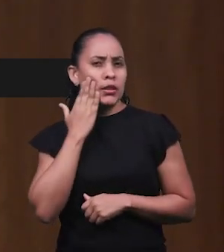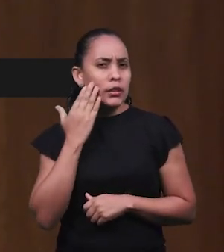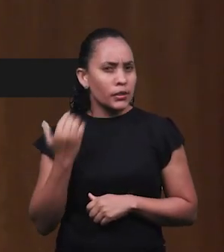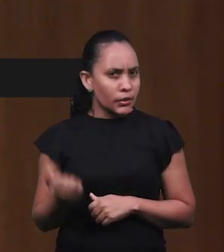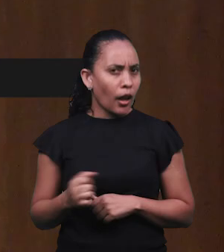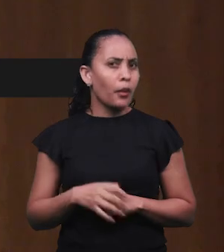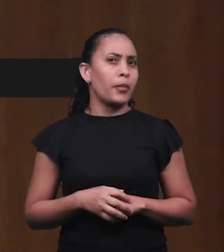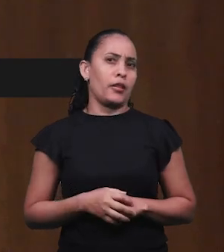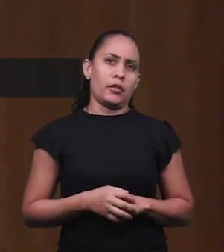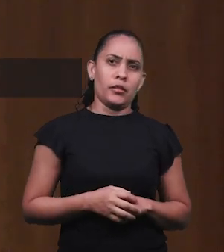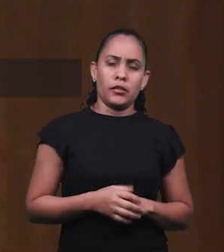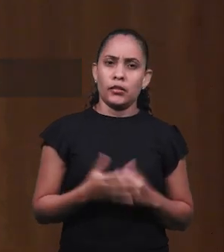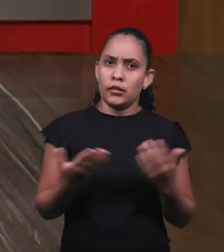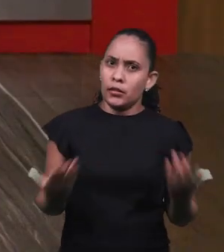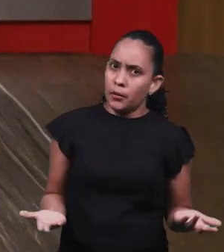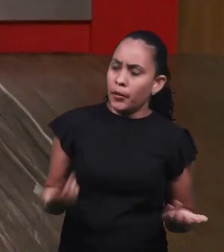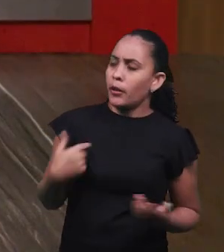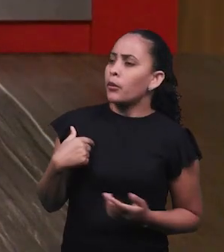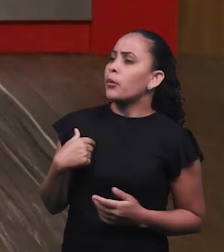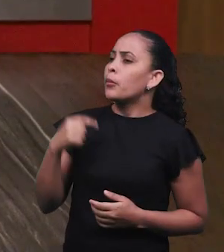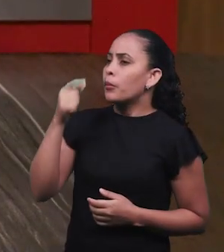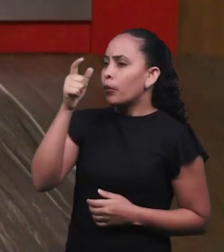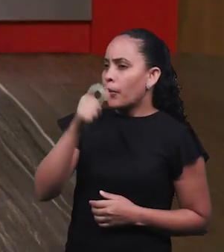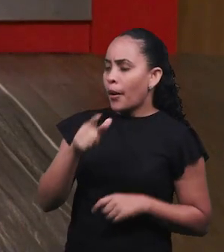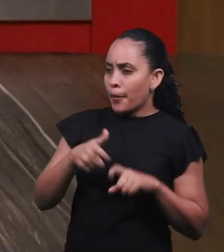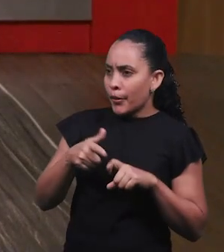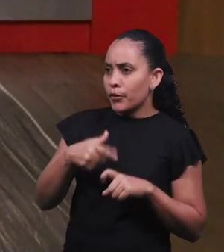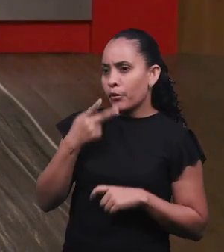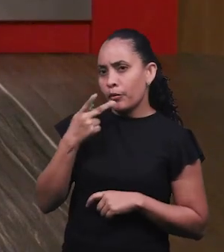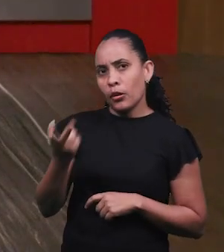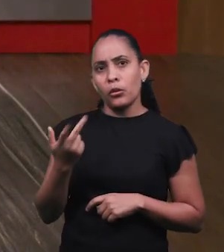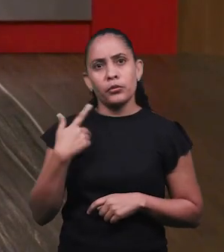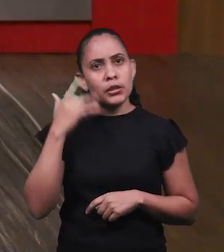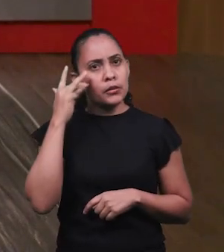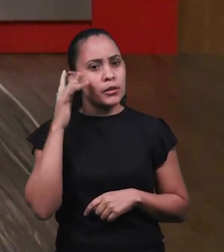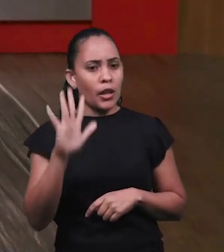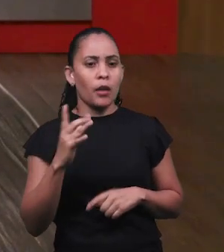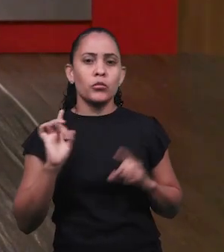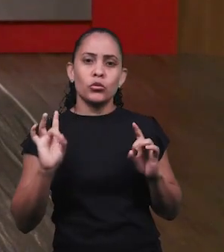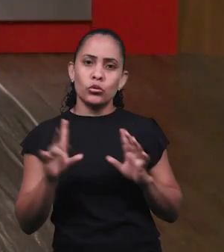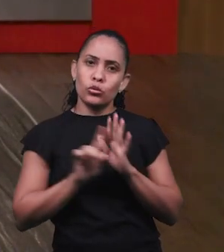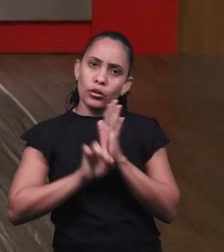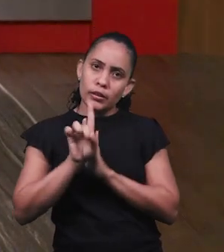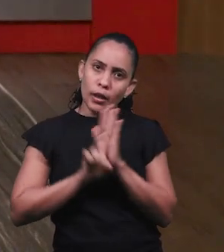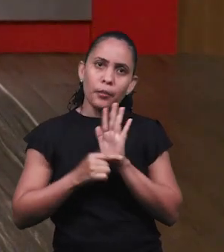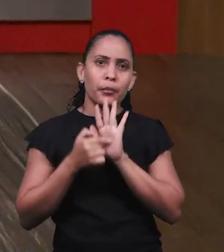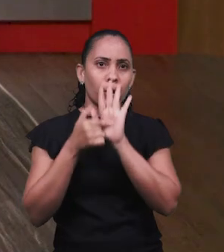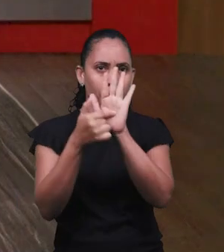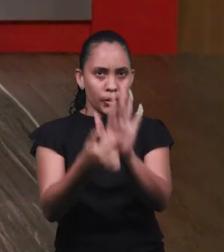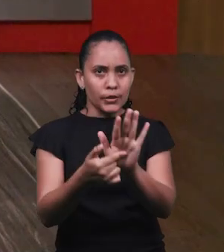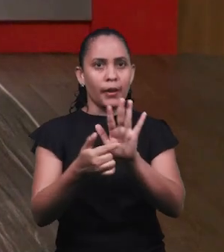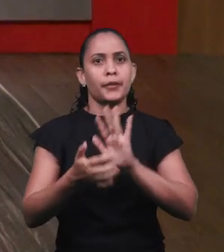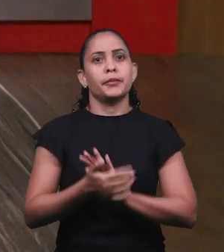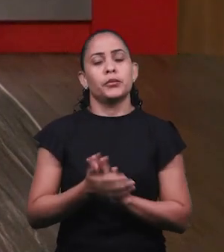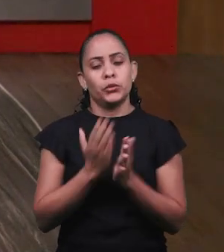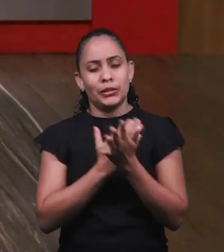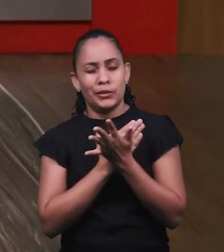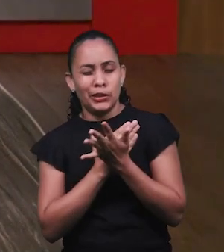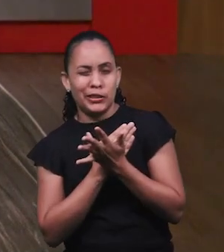estar na sua... E, como a senhora mesmo falou, como é assintomático, só o exame para poder identificar, né, doutora? Nas fases iniciais,